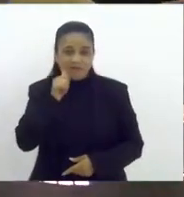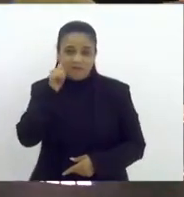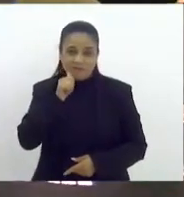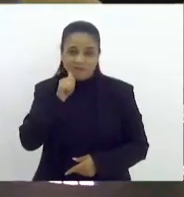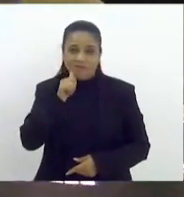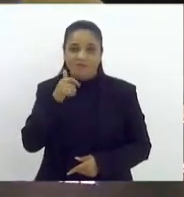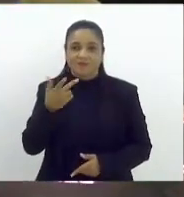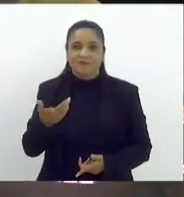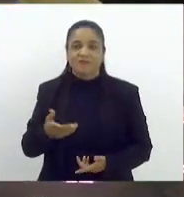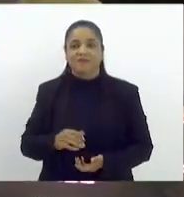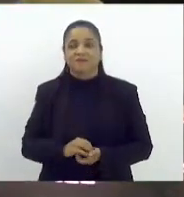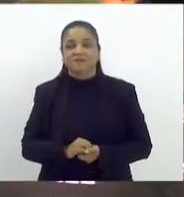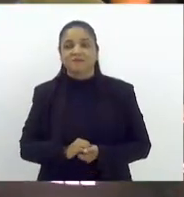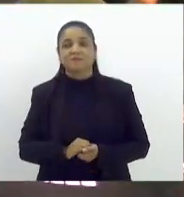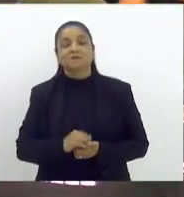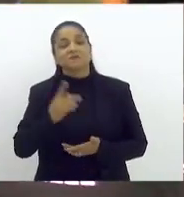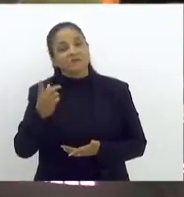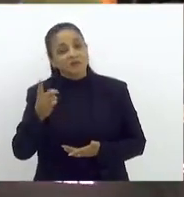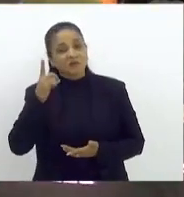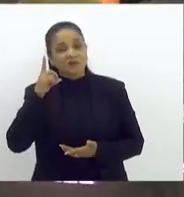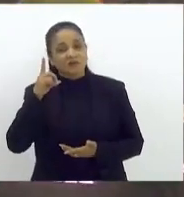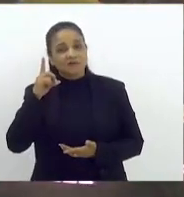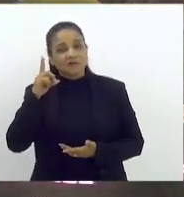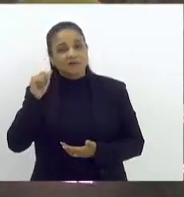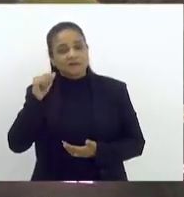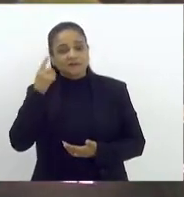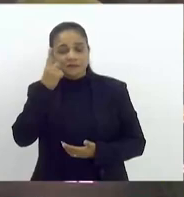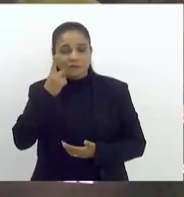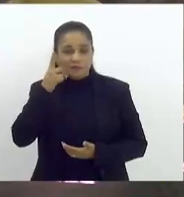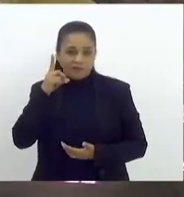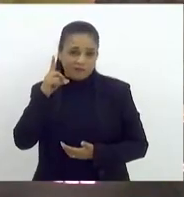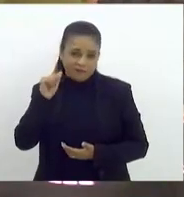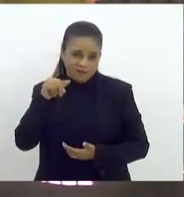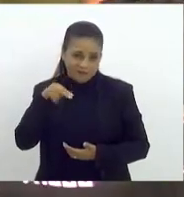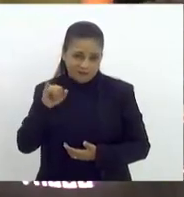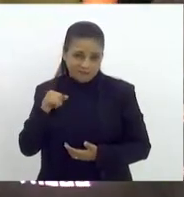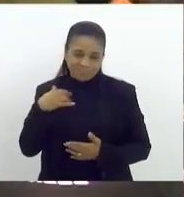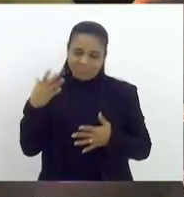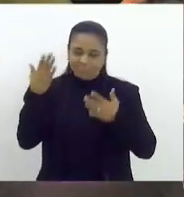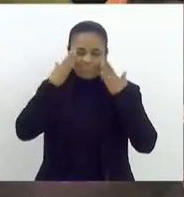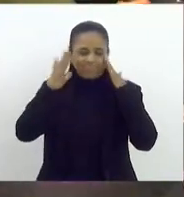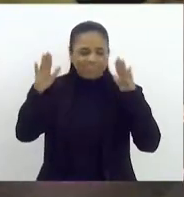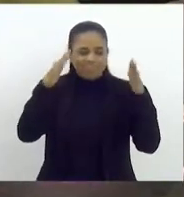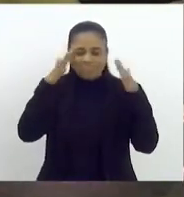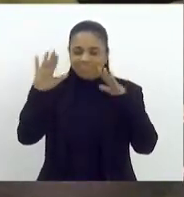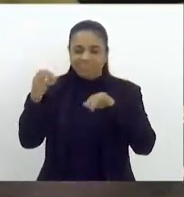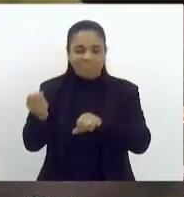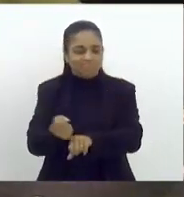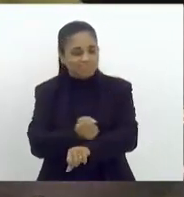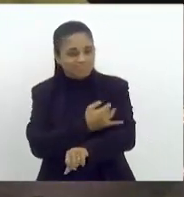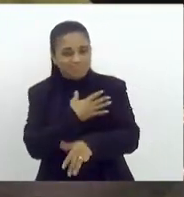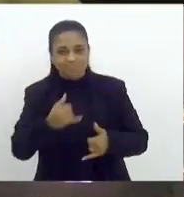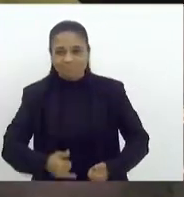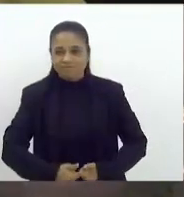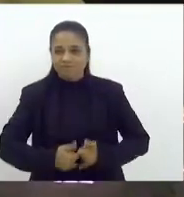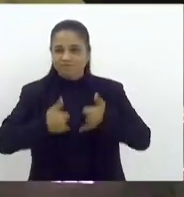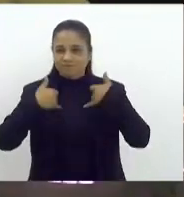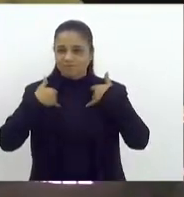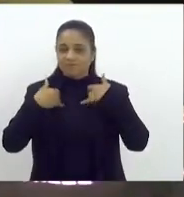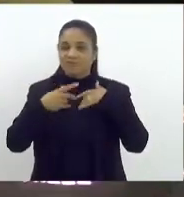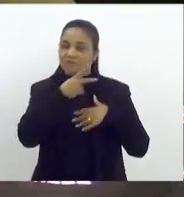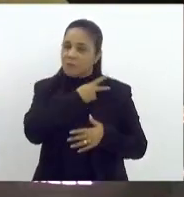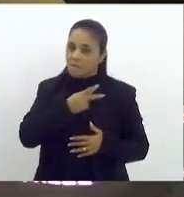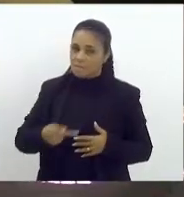casa Dani que alegria que emoção e que orgulho ver a nossa